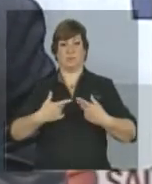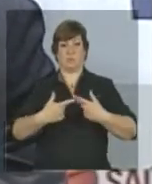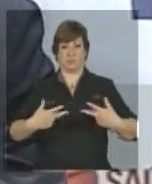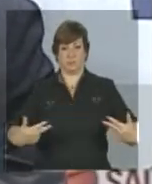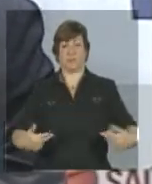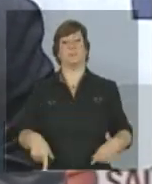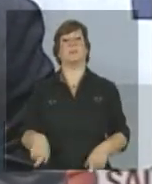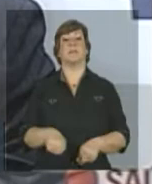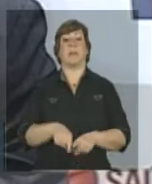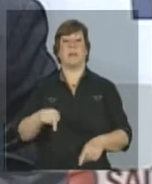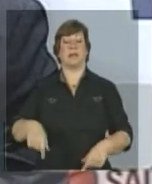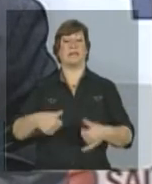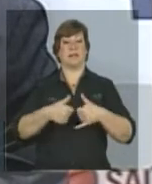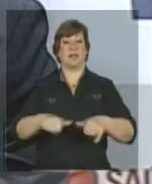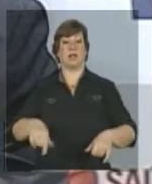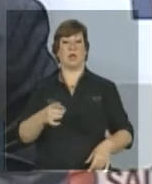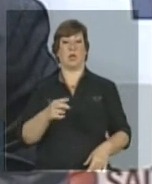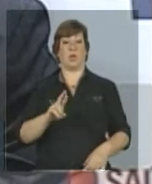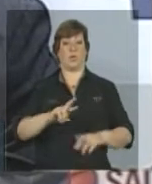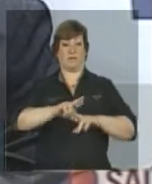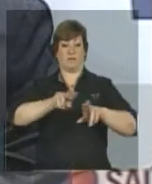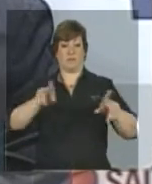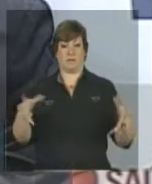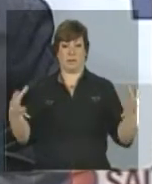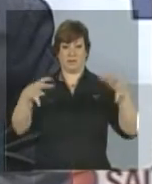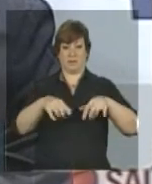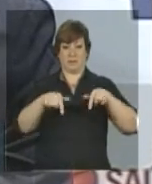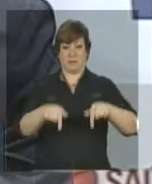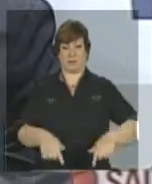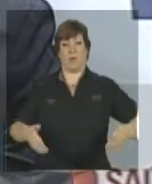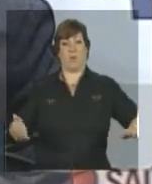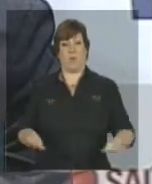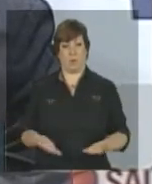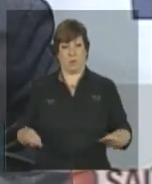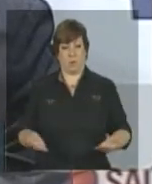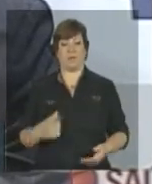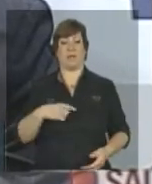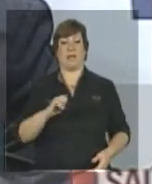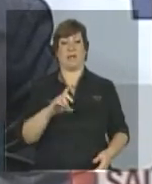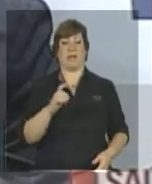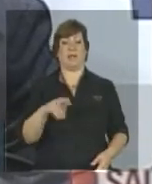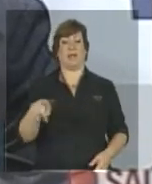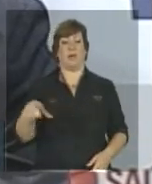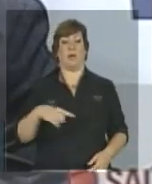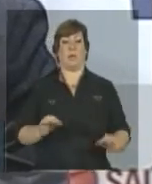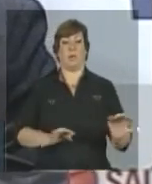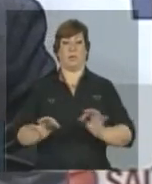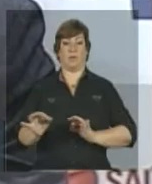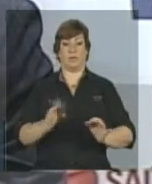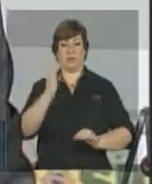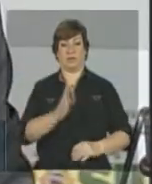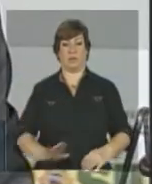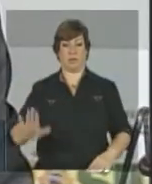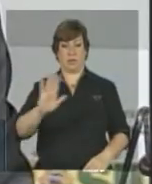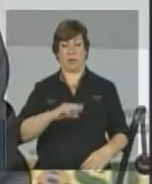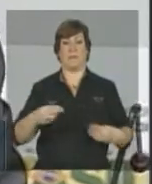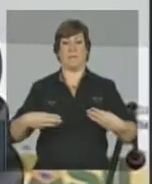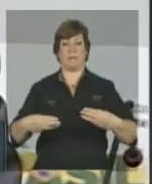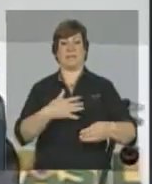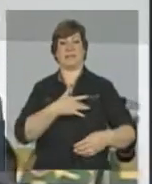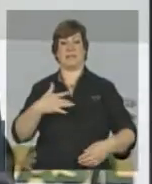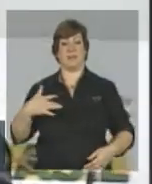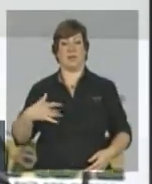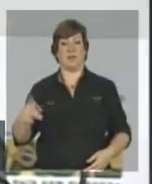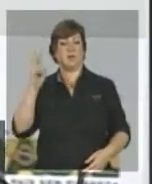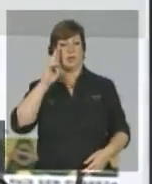representando o CONASEMS, o Éder Borba, que é o Coordenador Nacional de Transplantes do Ministério da Saúde, e